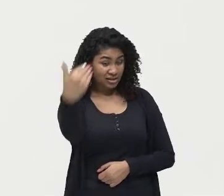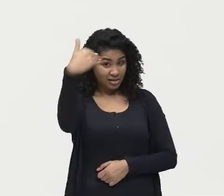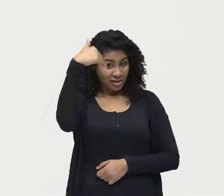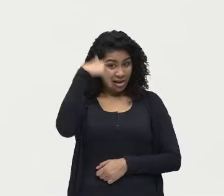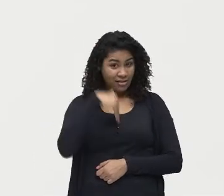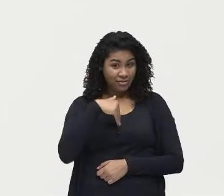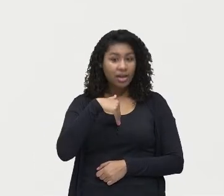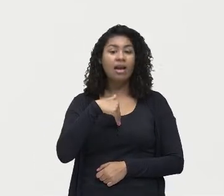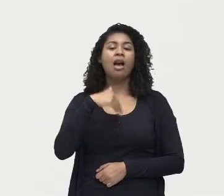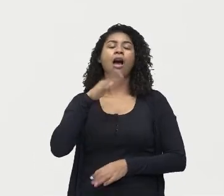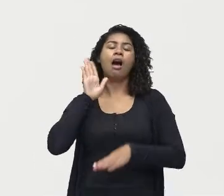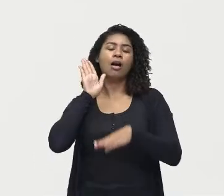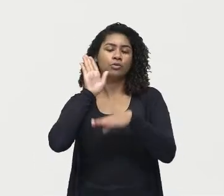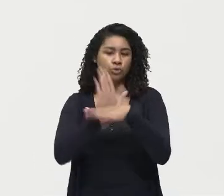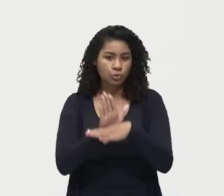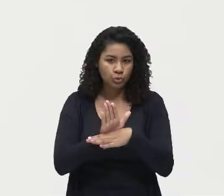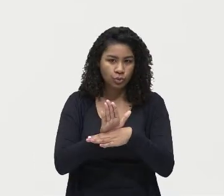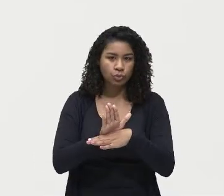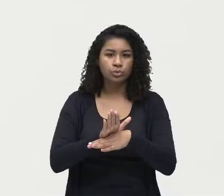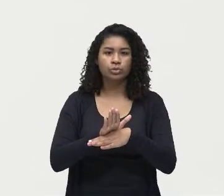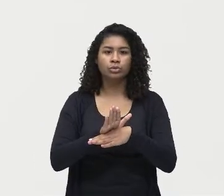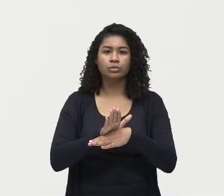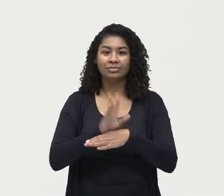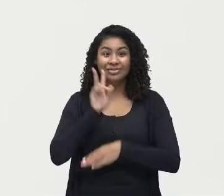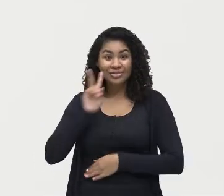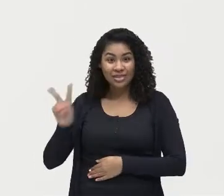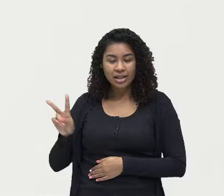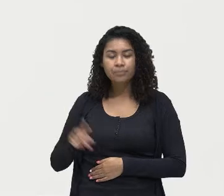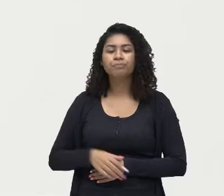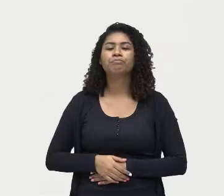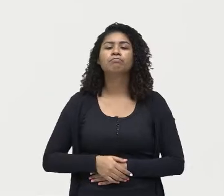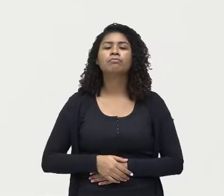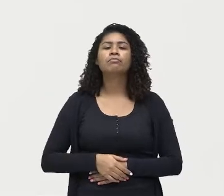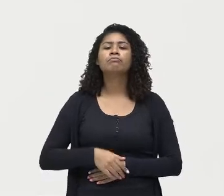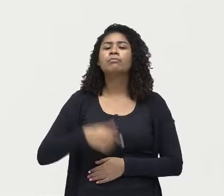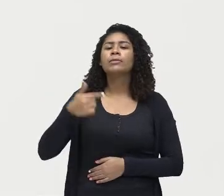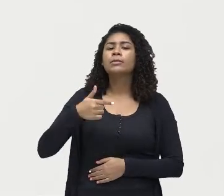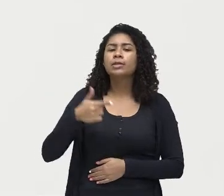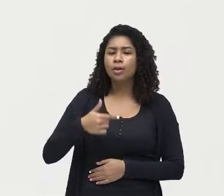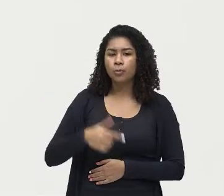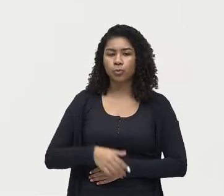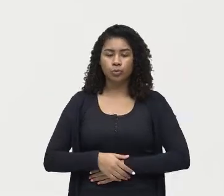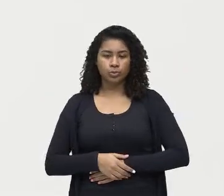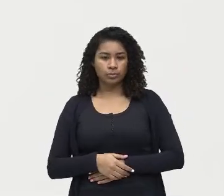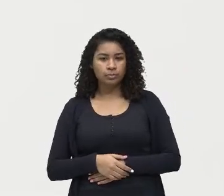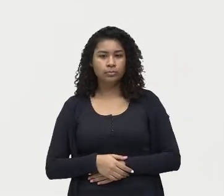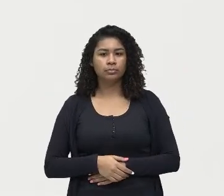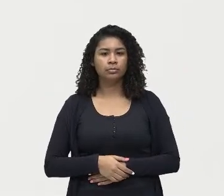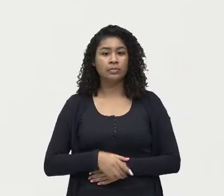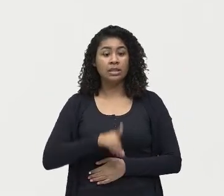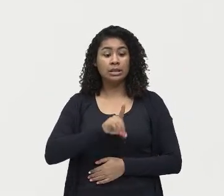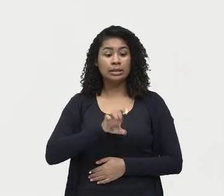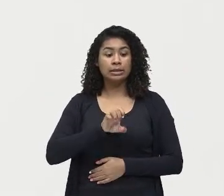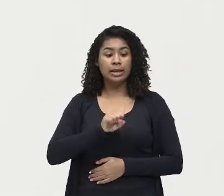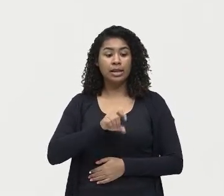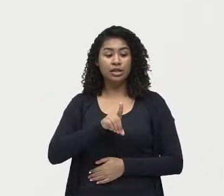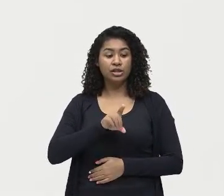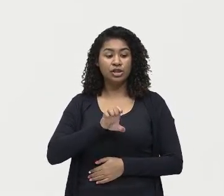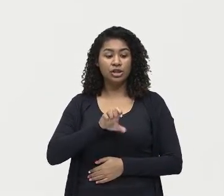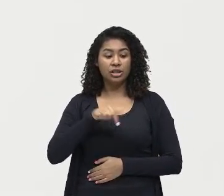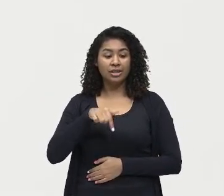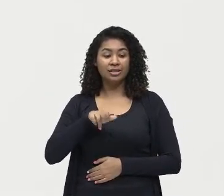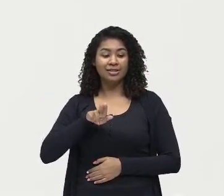ajudá-lo. Se você vier. Agora observe o segundo destacado. Desde que você venha, eu